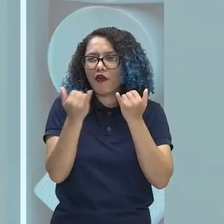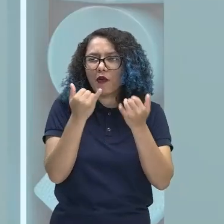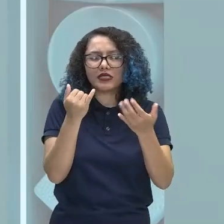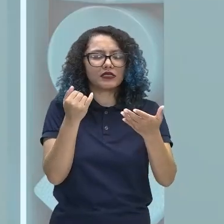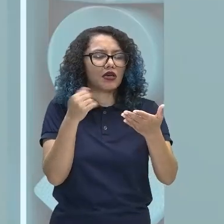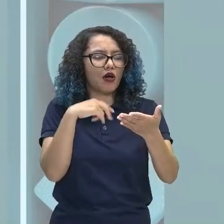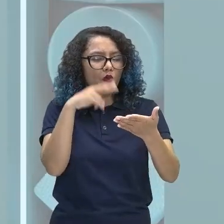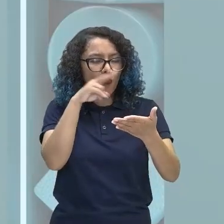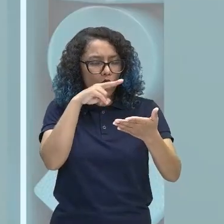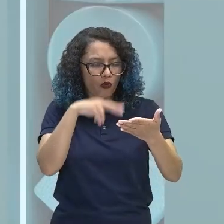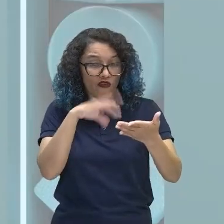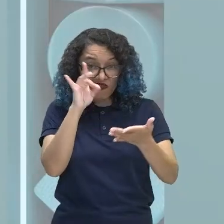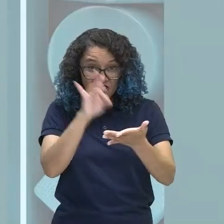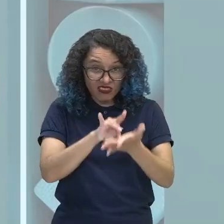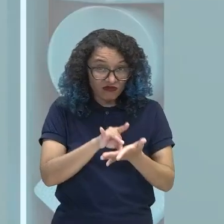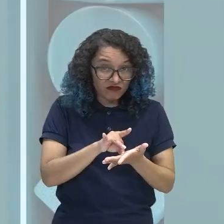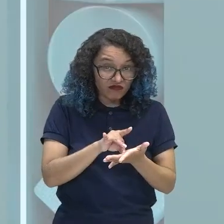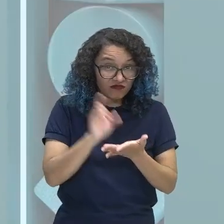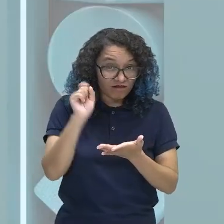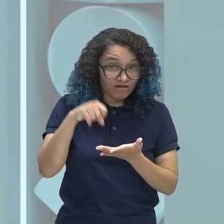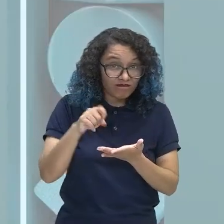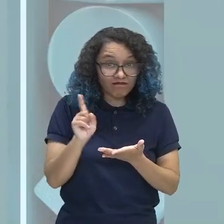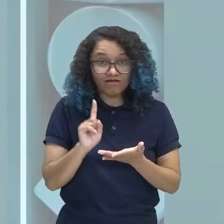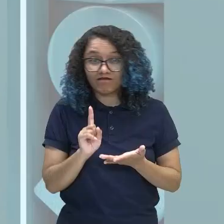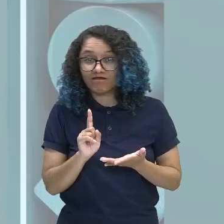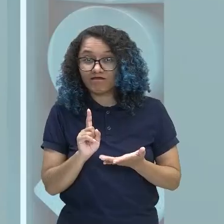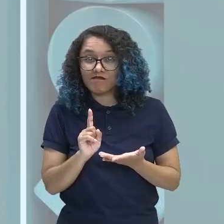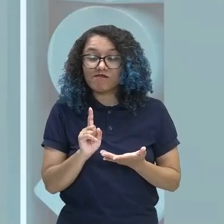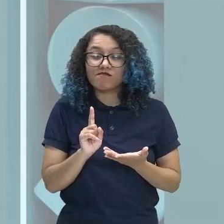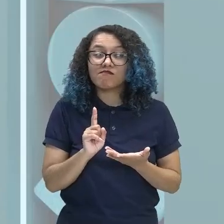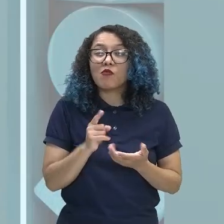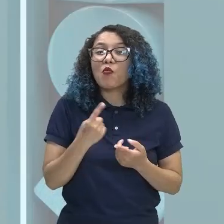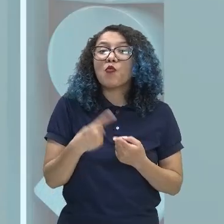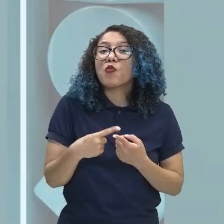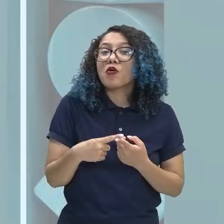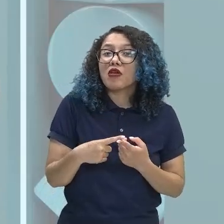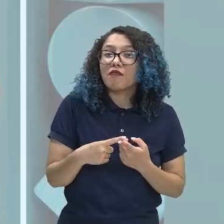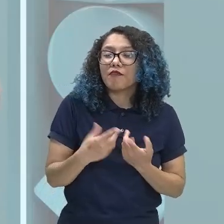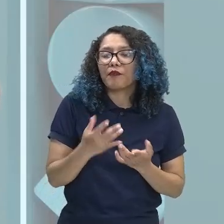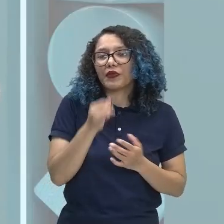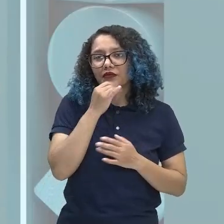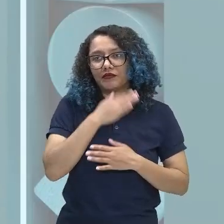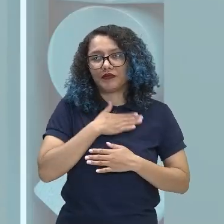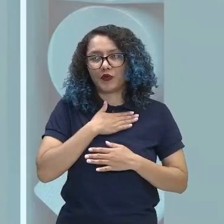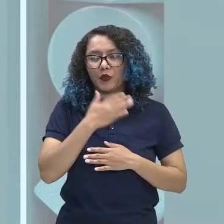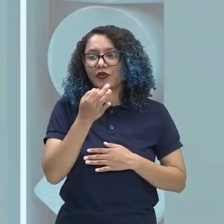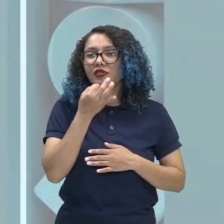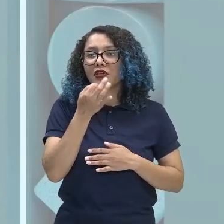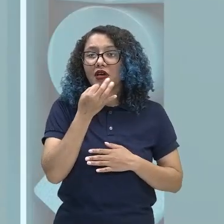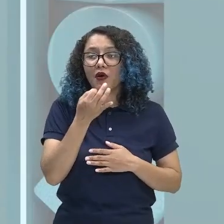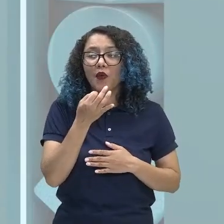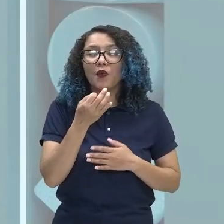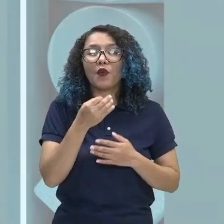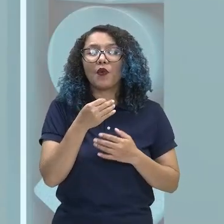são verdadeiras realmente? Né? Porque, na minha percepção, o